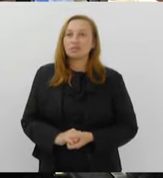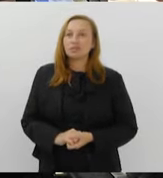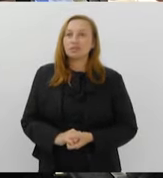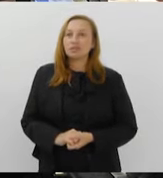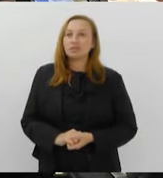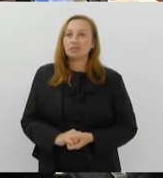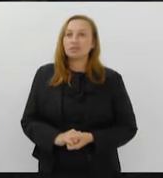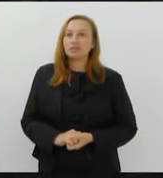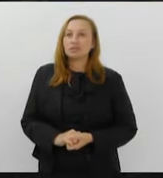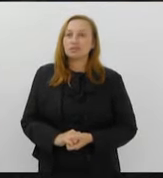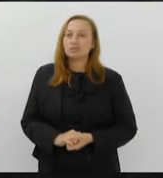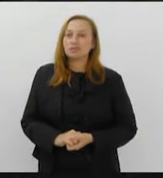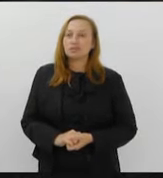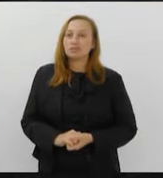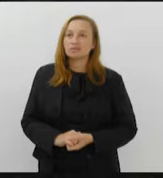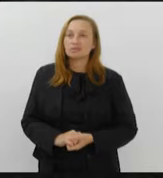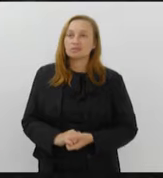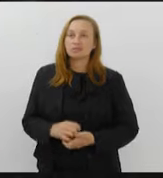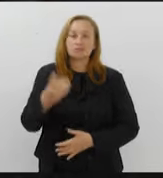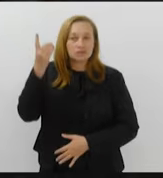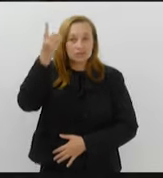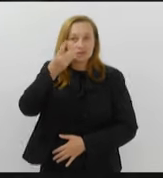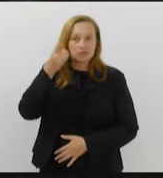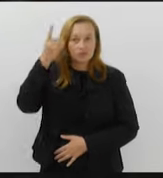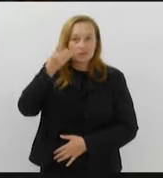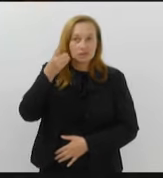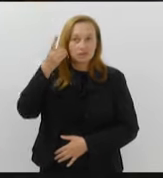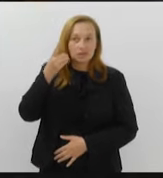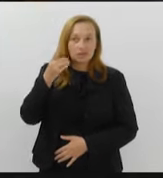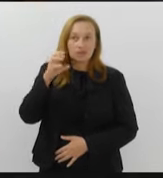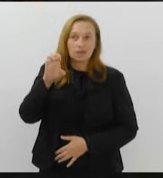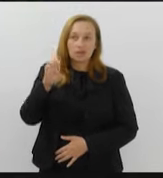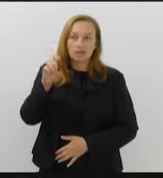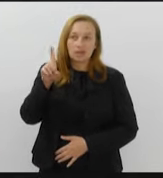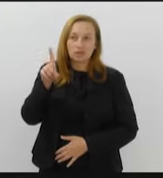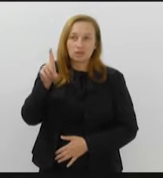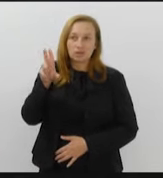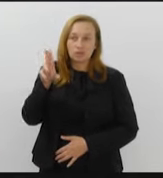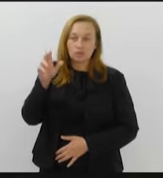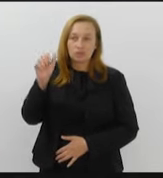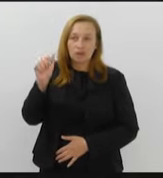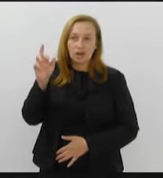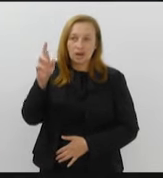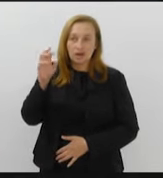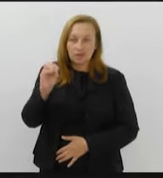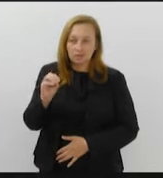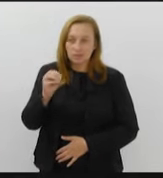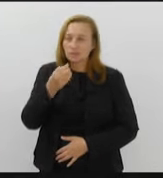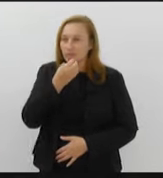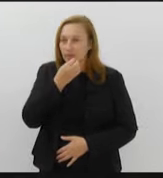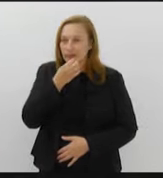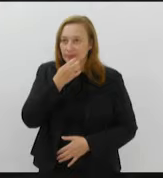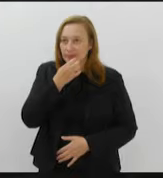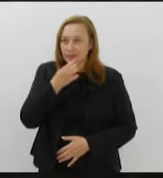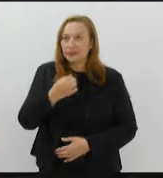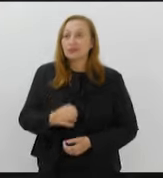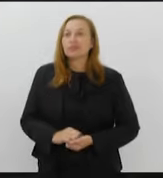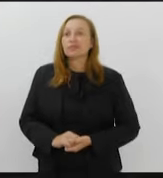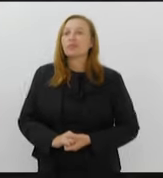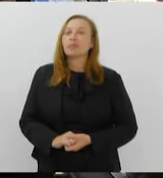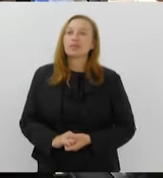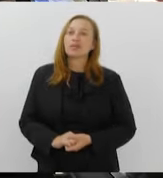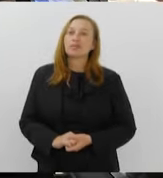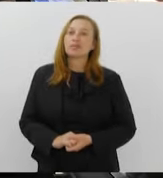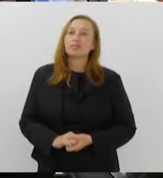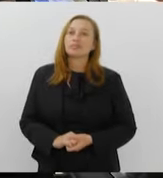Nosso nobre deputado Eduardo Cavalieri. Nosso nobre deputado Eduardo Cavalieri.